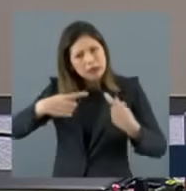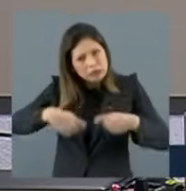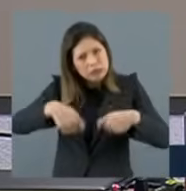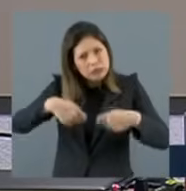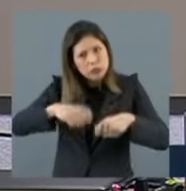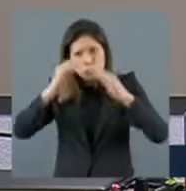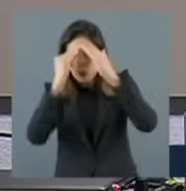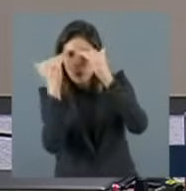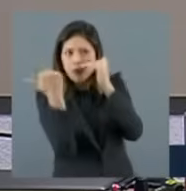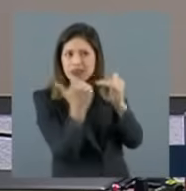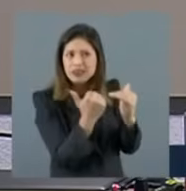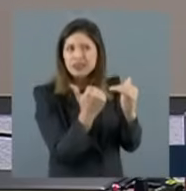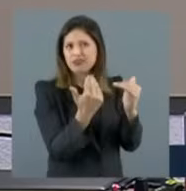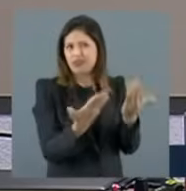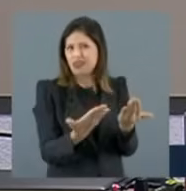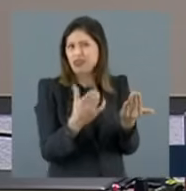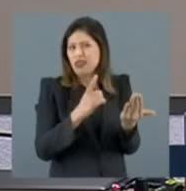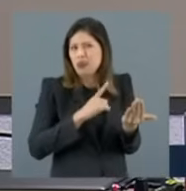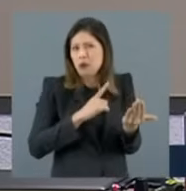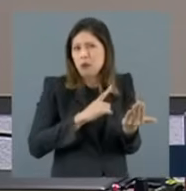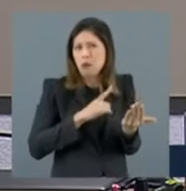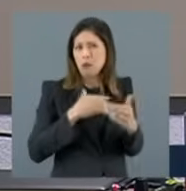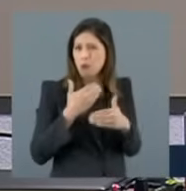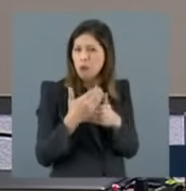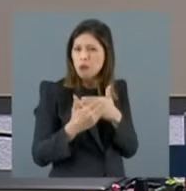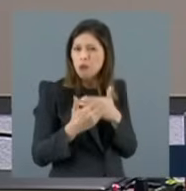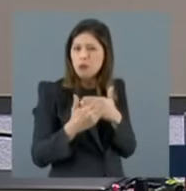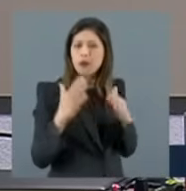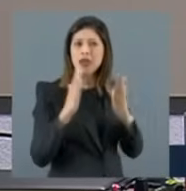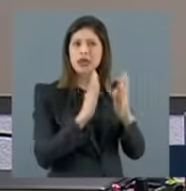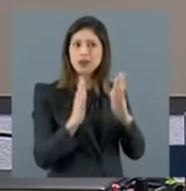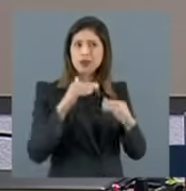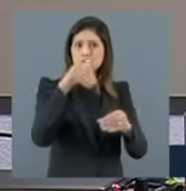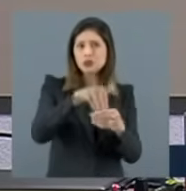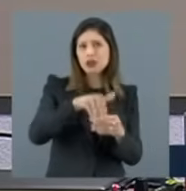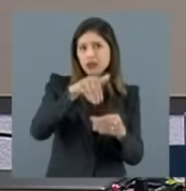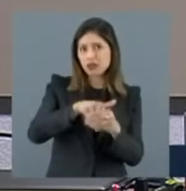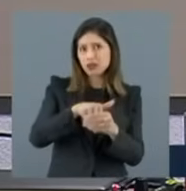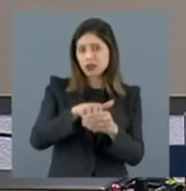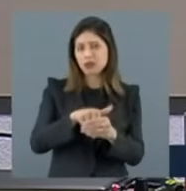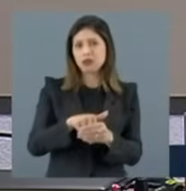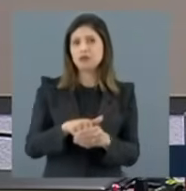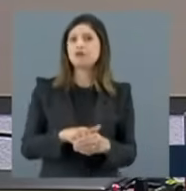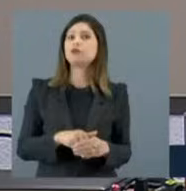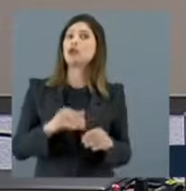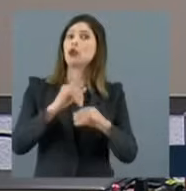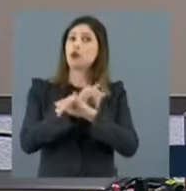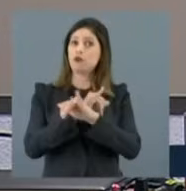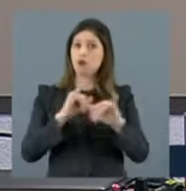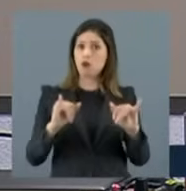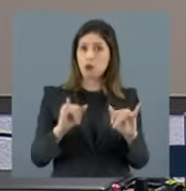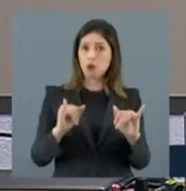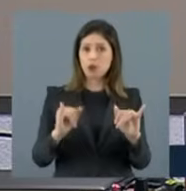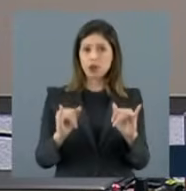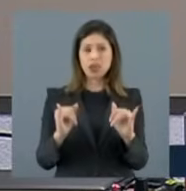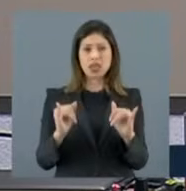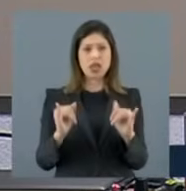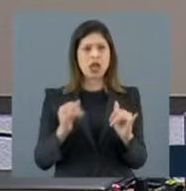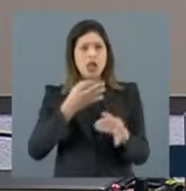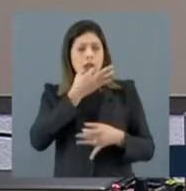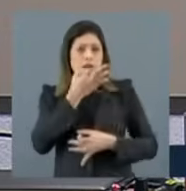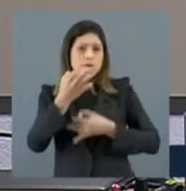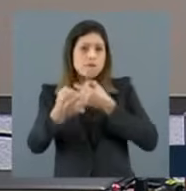cega ao processo eleitoral. Destaco que eu não fiz nenhum comentário sobre